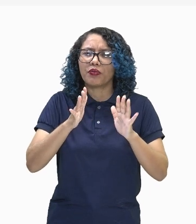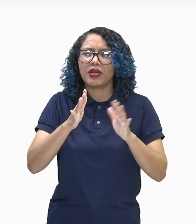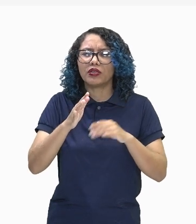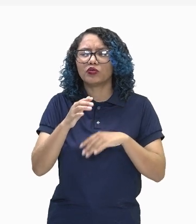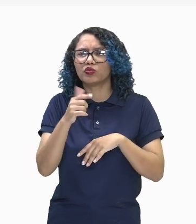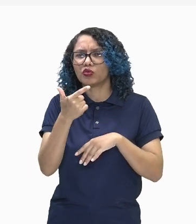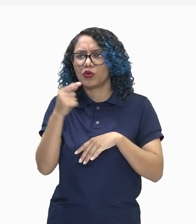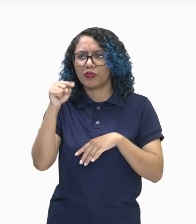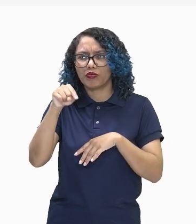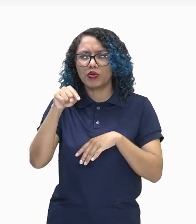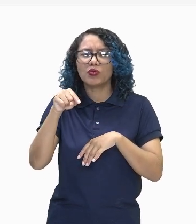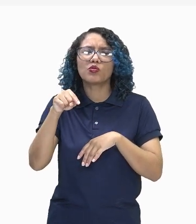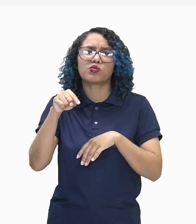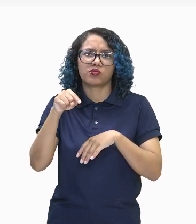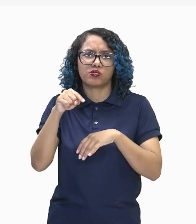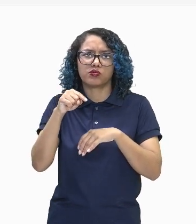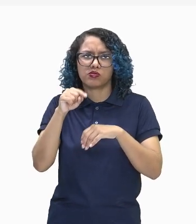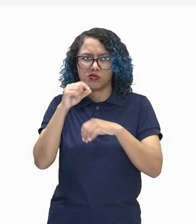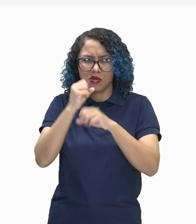anos depois, em